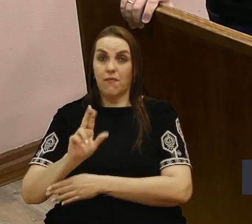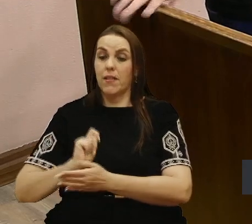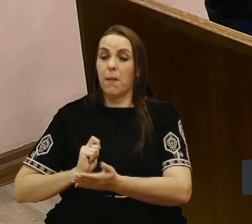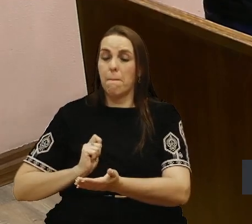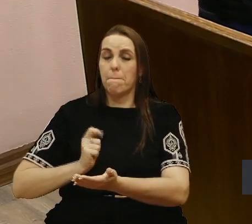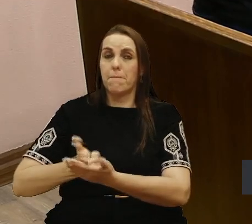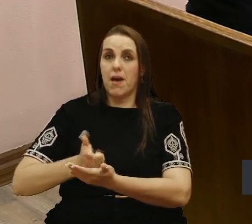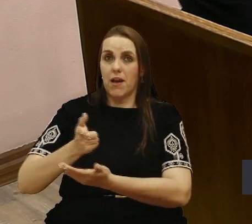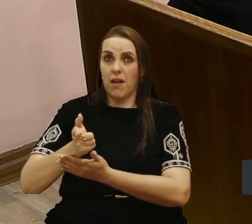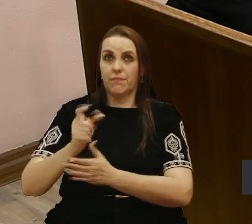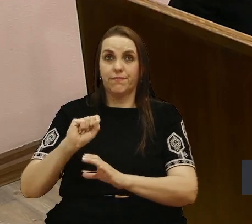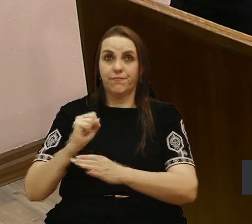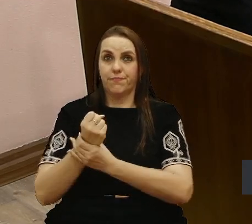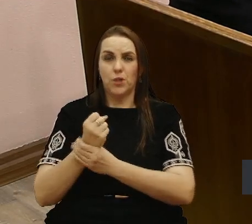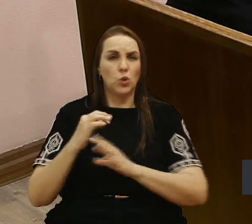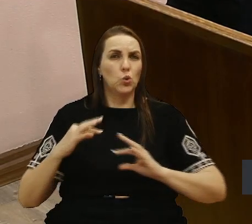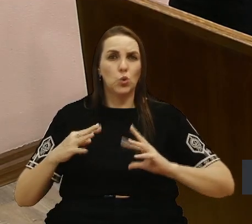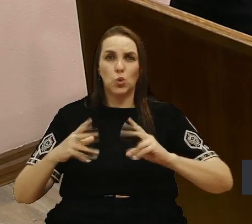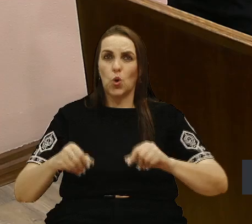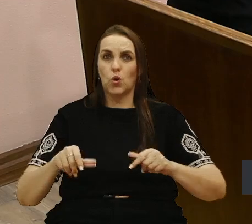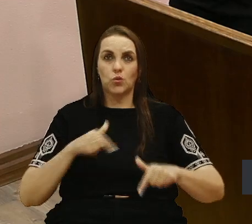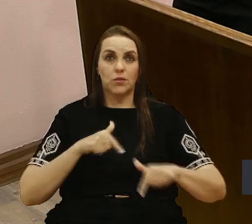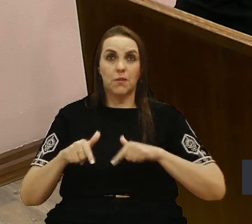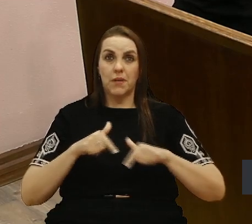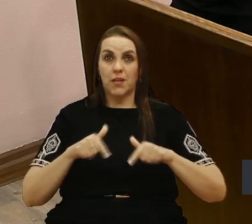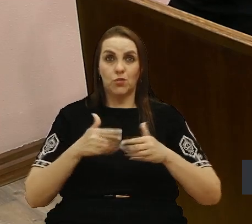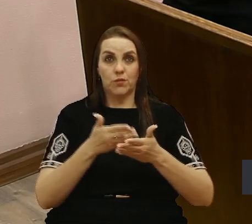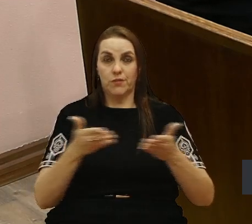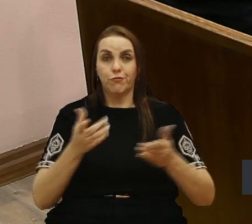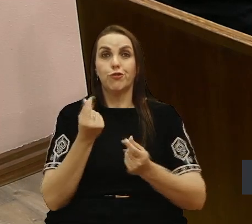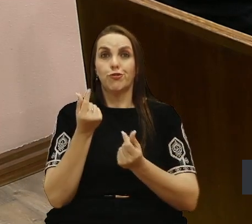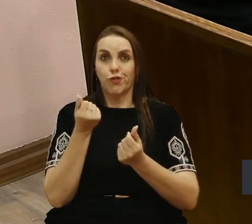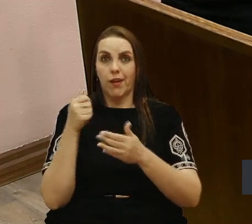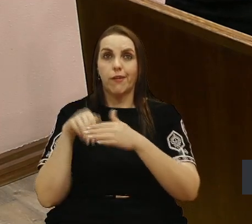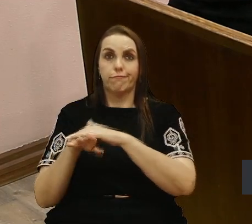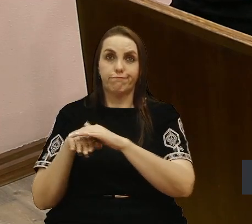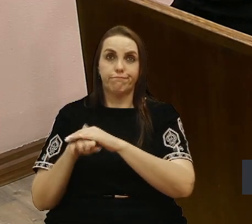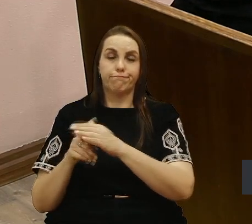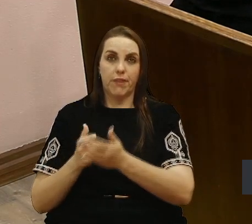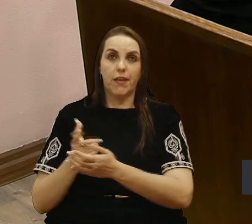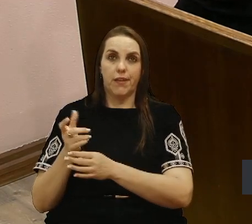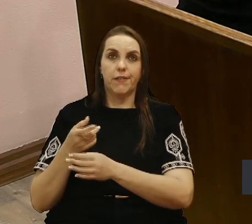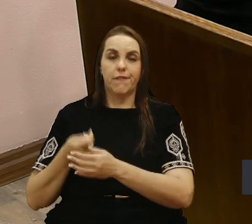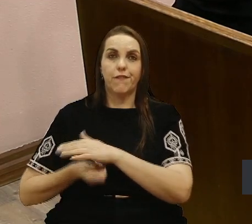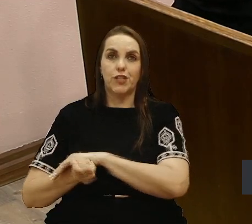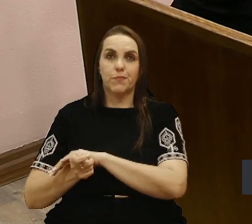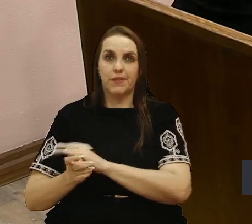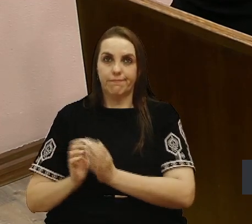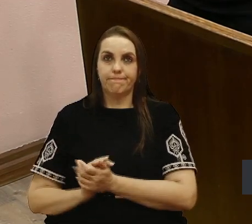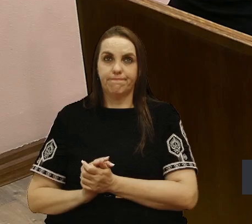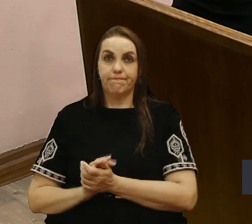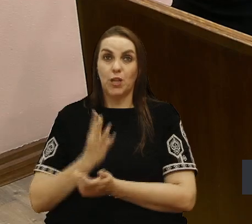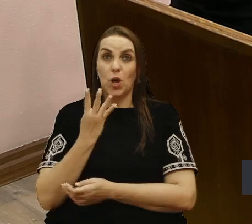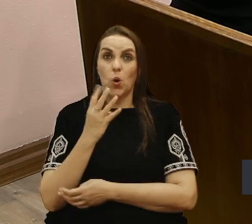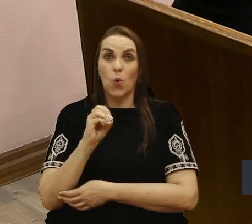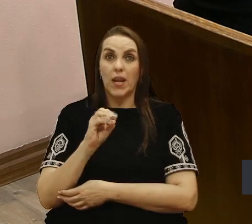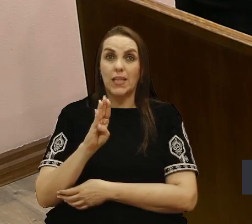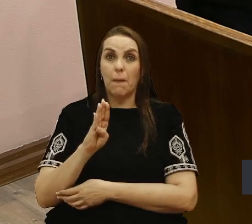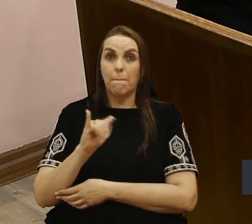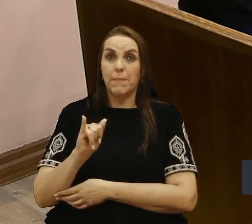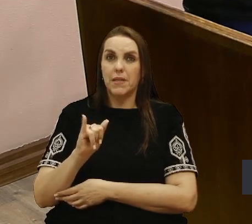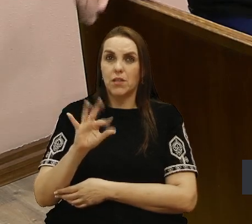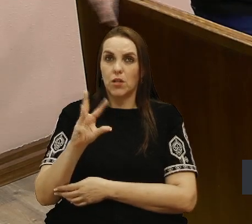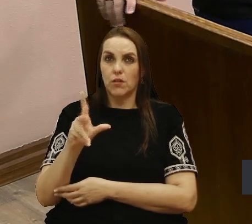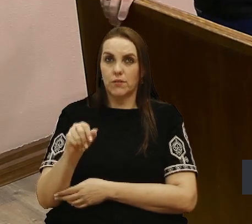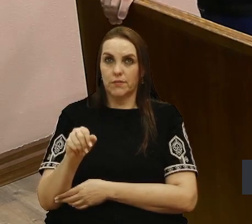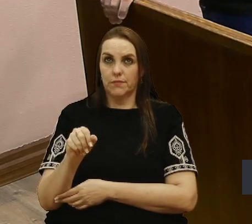pagar para todos os trabalhadores e trabalhadoras que tinham dinheiro lá. 40 bilhões, vereador Estela. 40 bilhões!